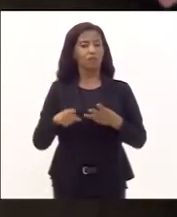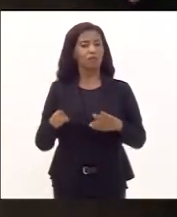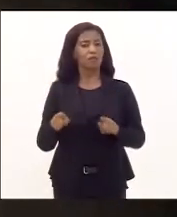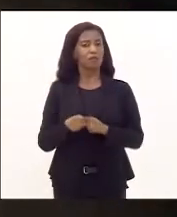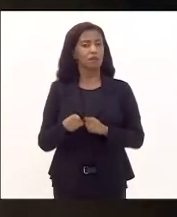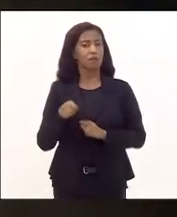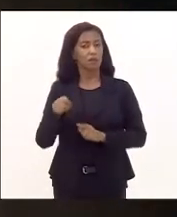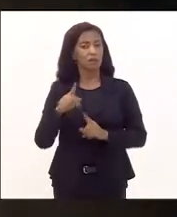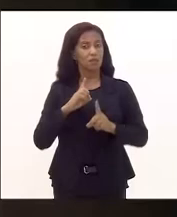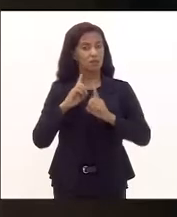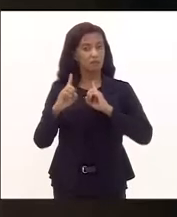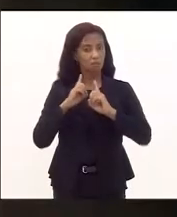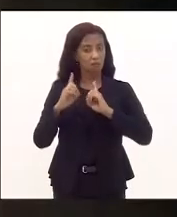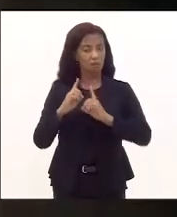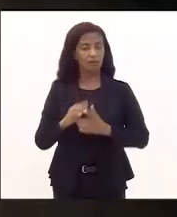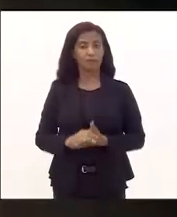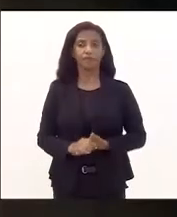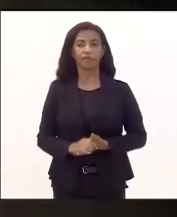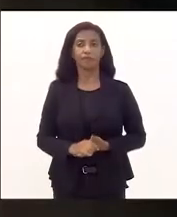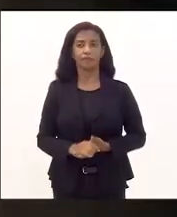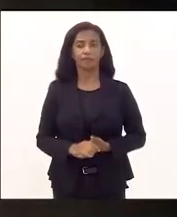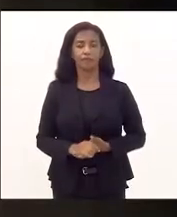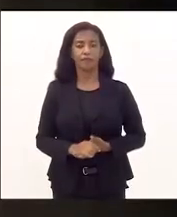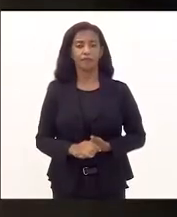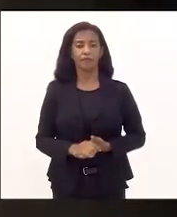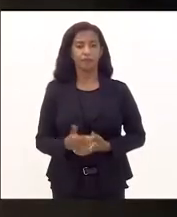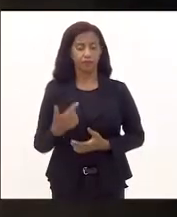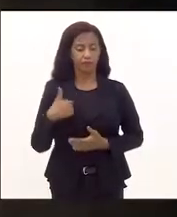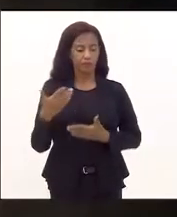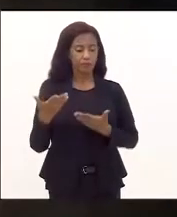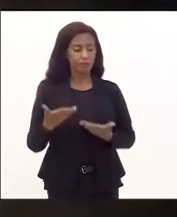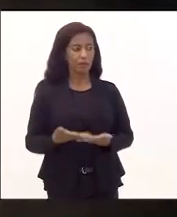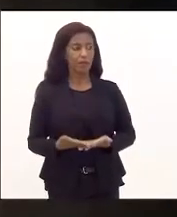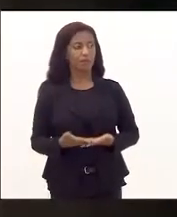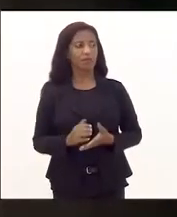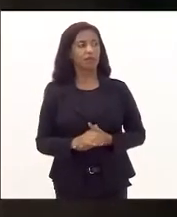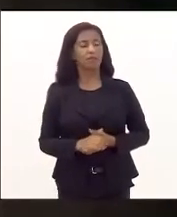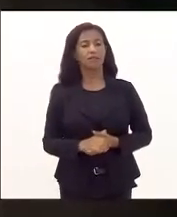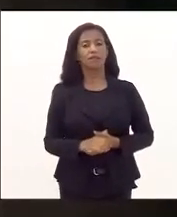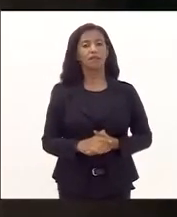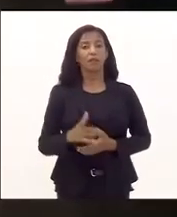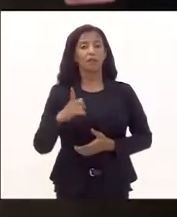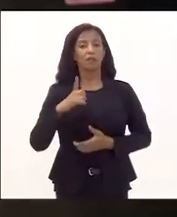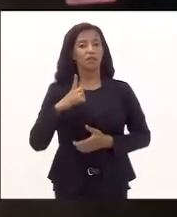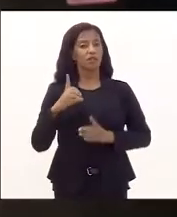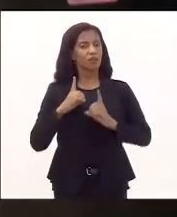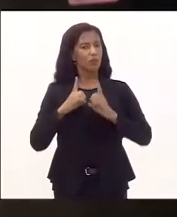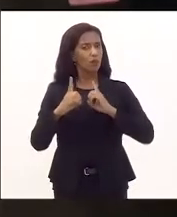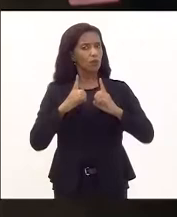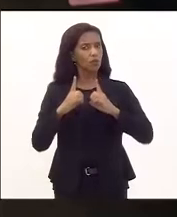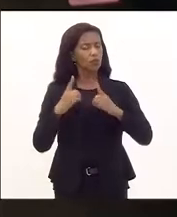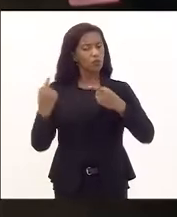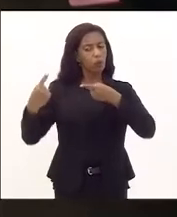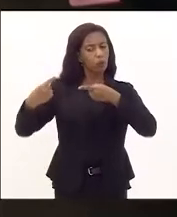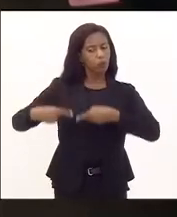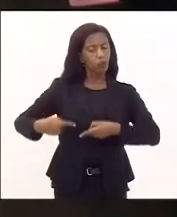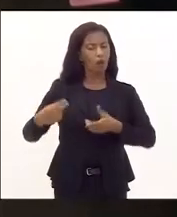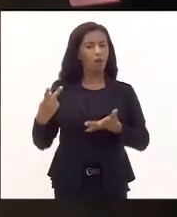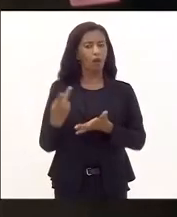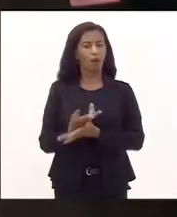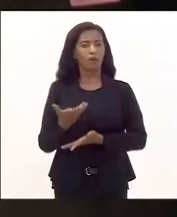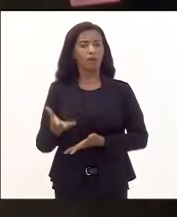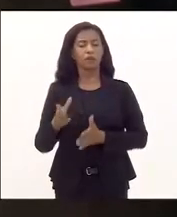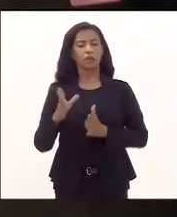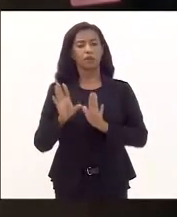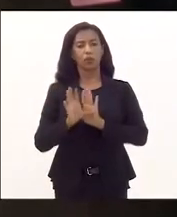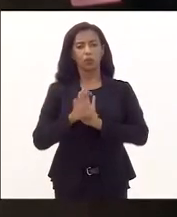é que esse debate, e não faço isso para gerar polêmica, não é isso não, mas tem a ver com as discussões que nós travamos recentemente aqui, né, no